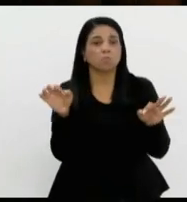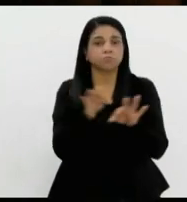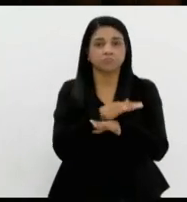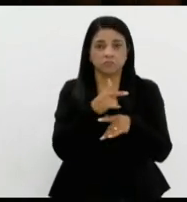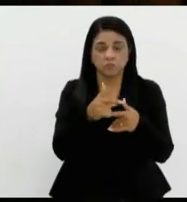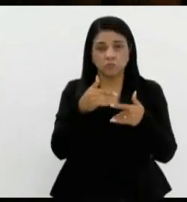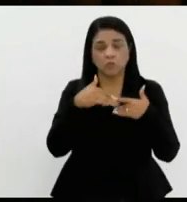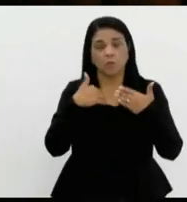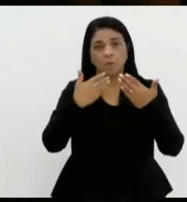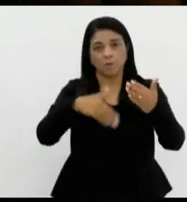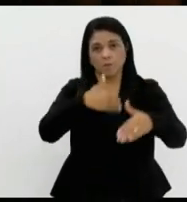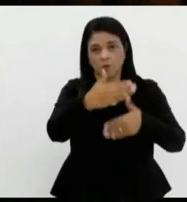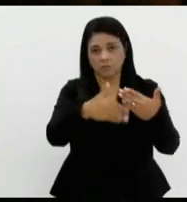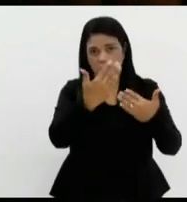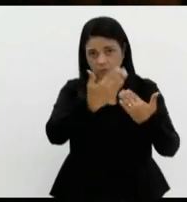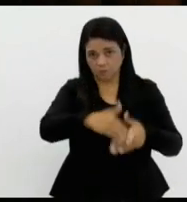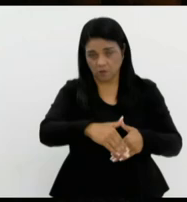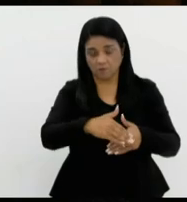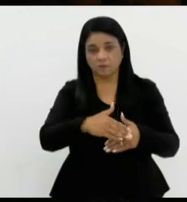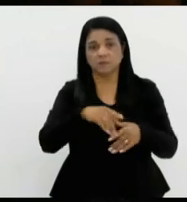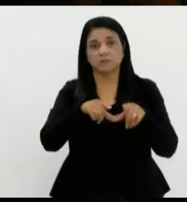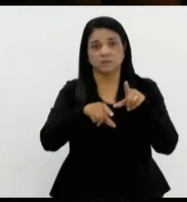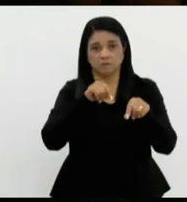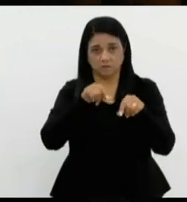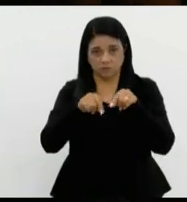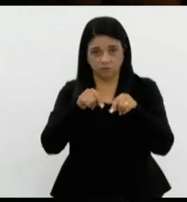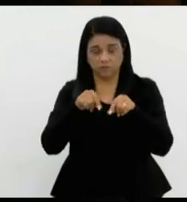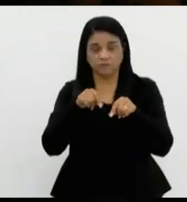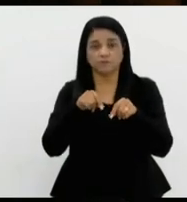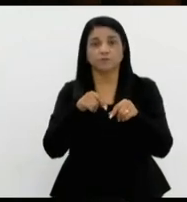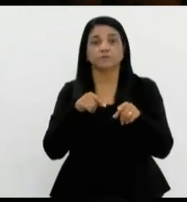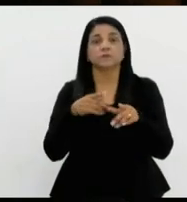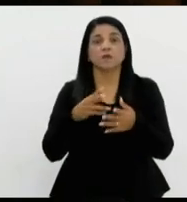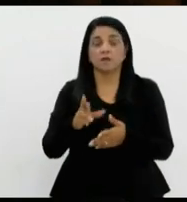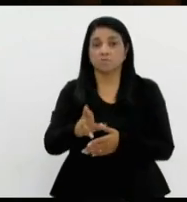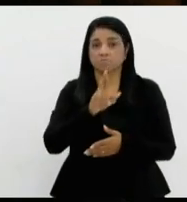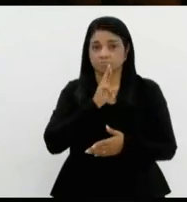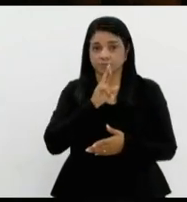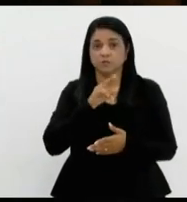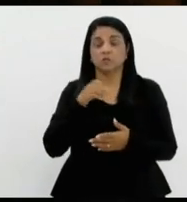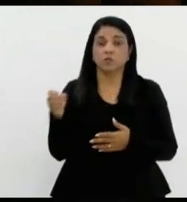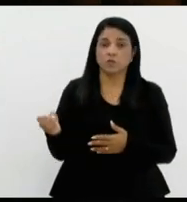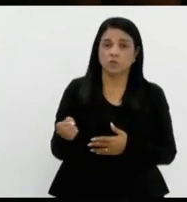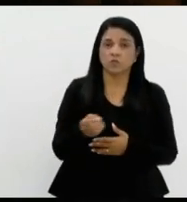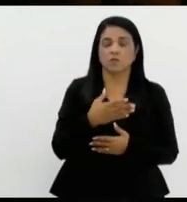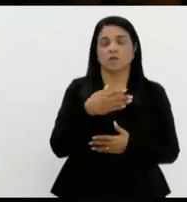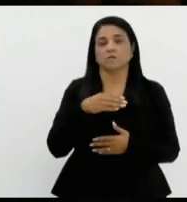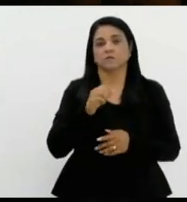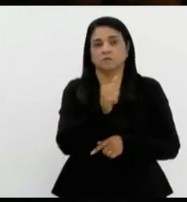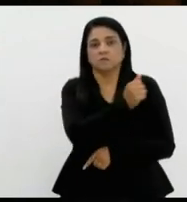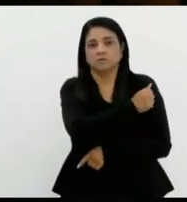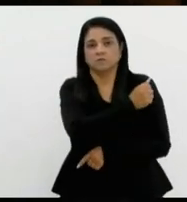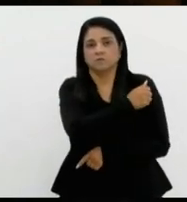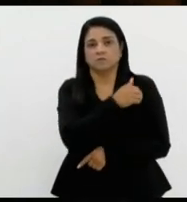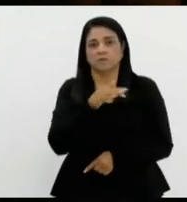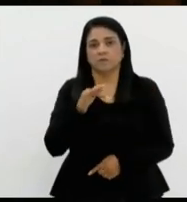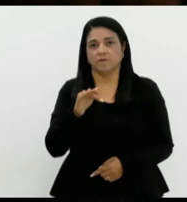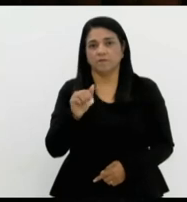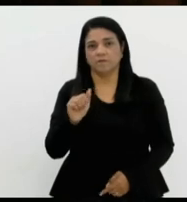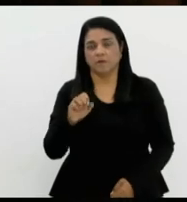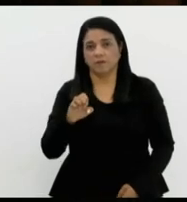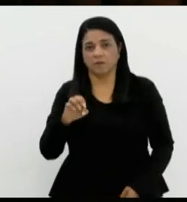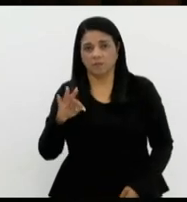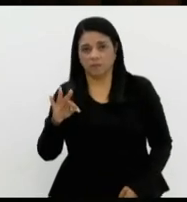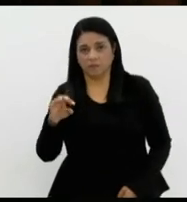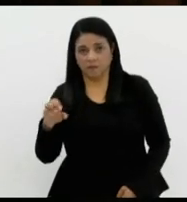tome medidas para que imediatamente saia esse resultado e a gente tenha novos alunos na FAETEC. A escola existe,